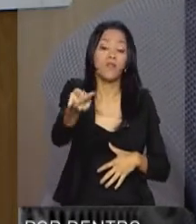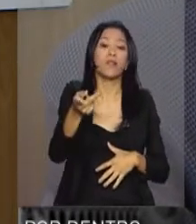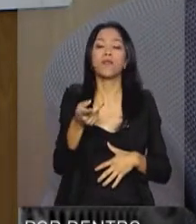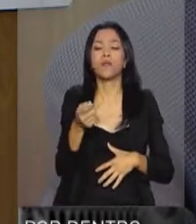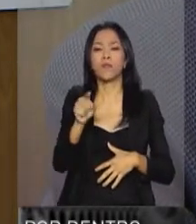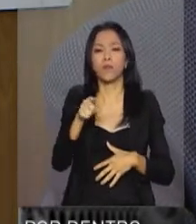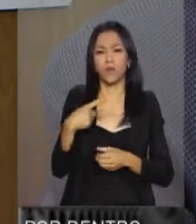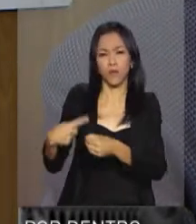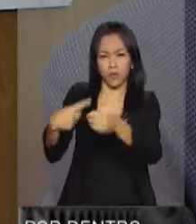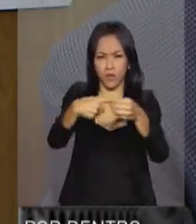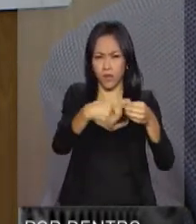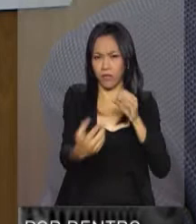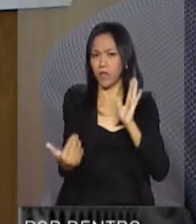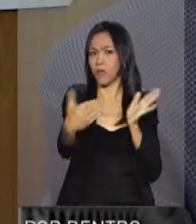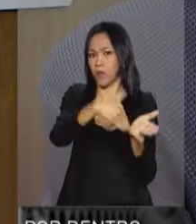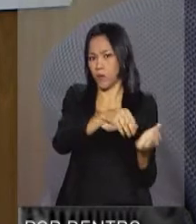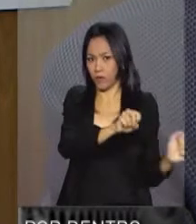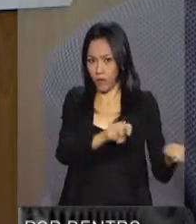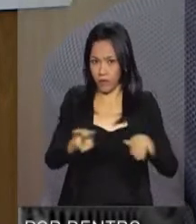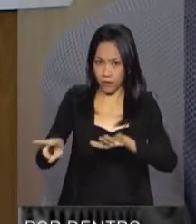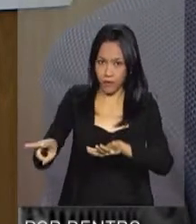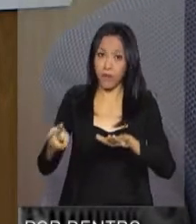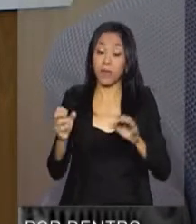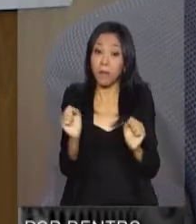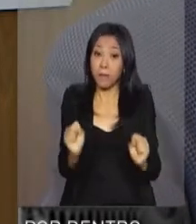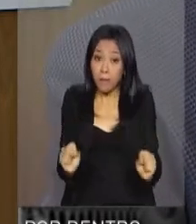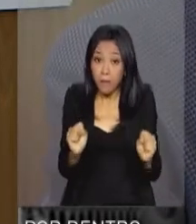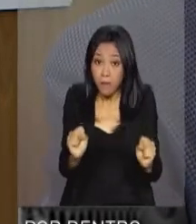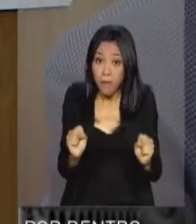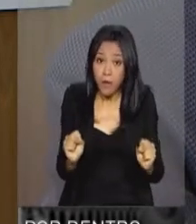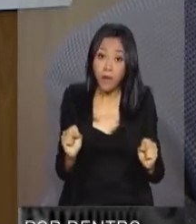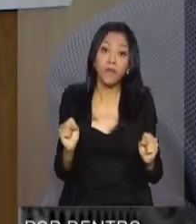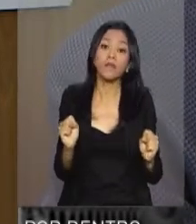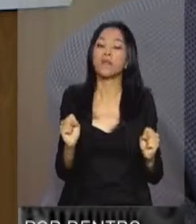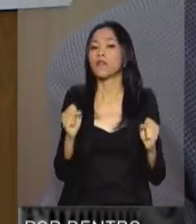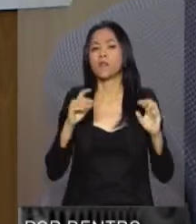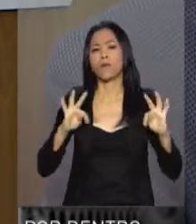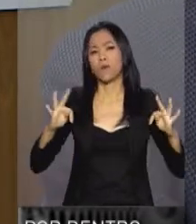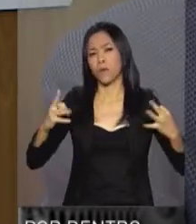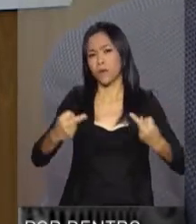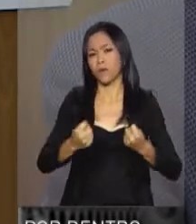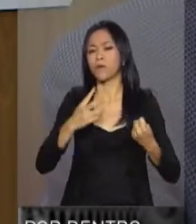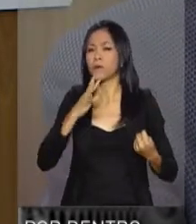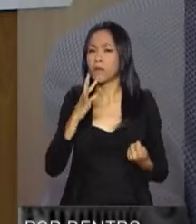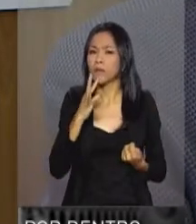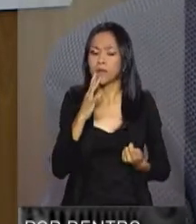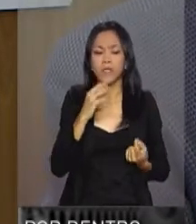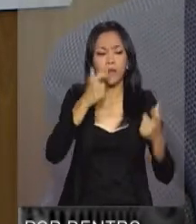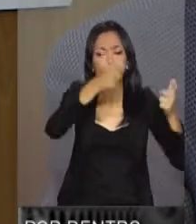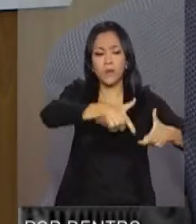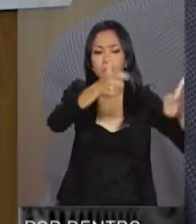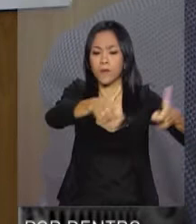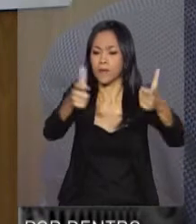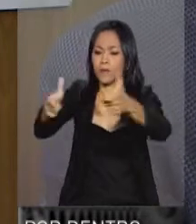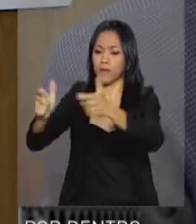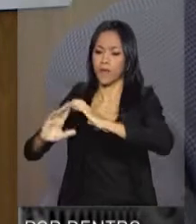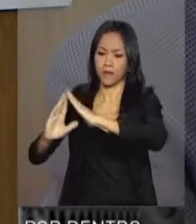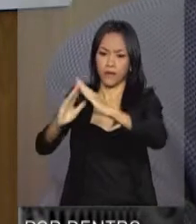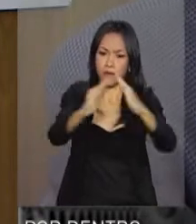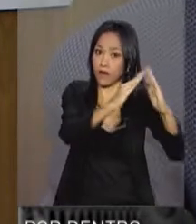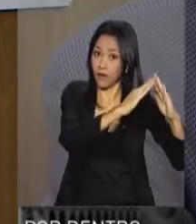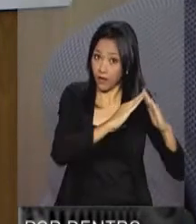nas últimas semanas para que possam assim após toda o conhecimento das casas residência habitações das